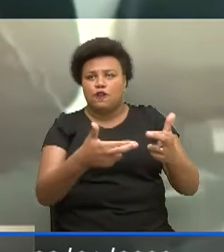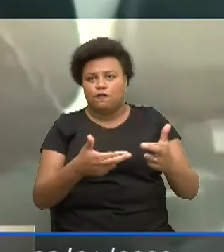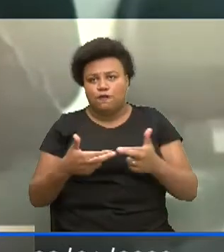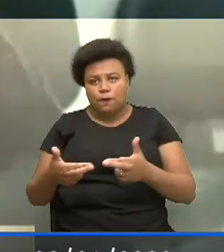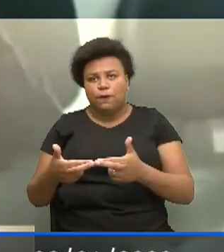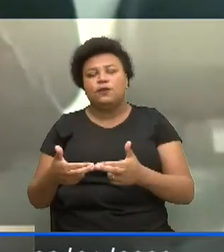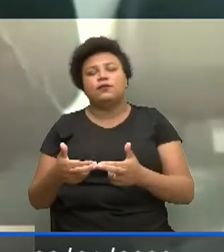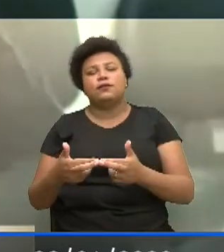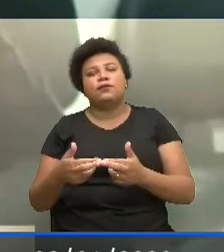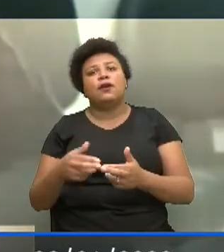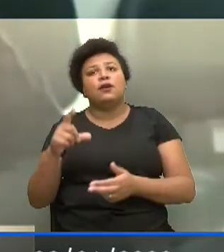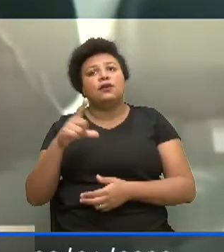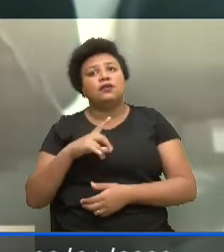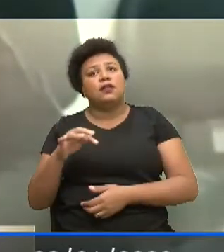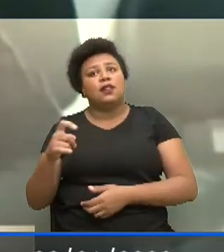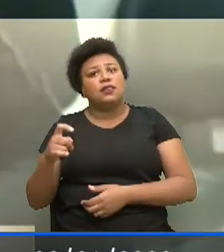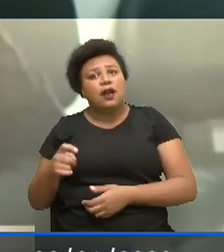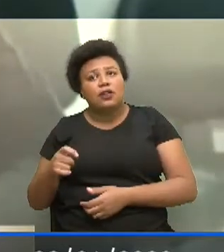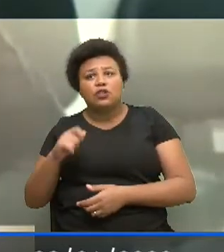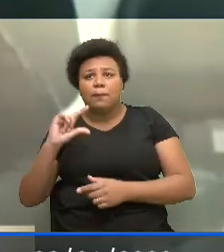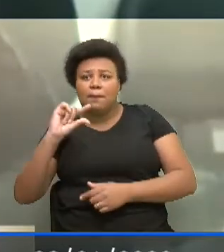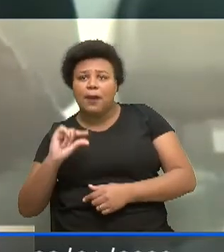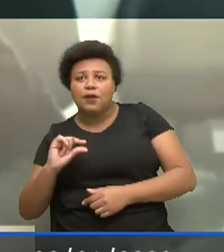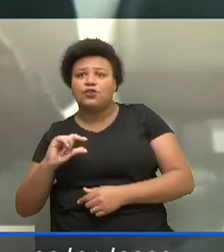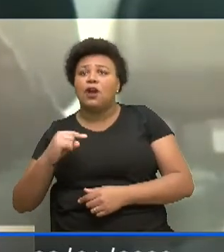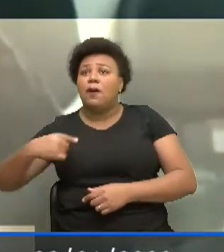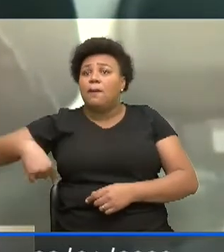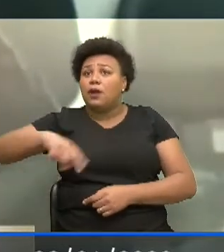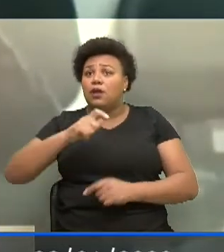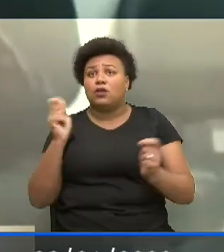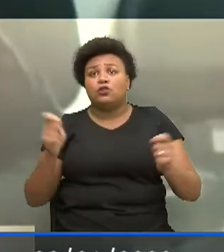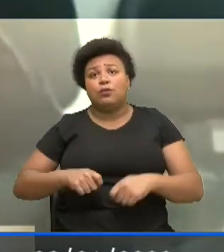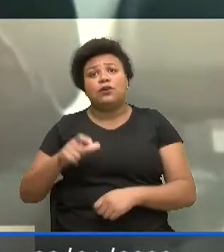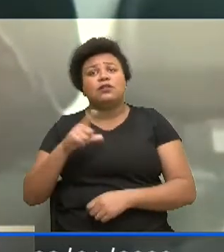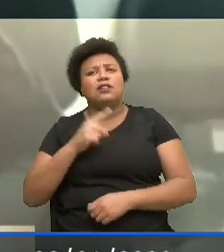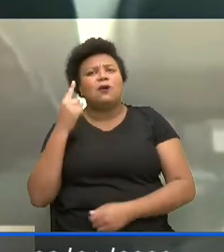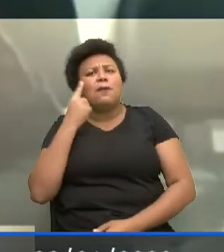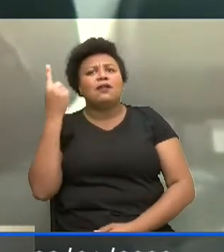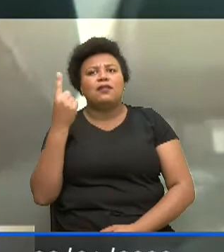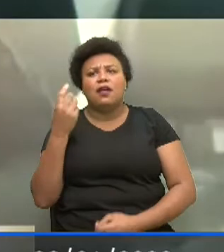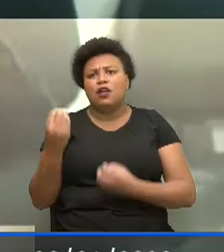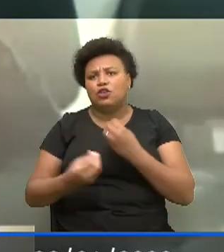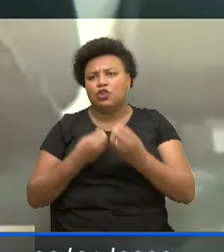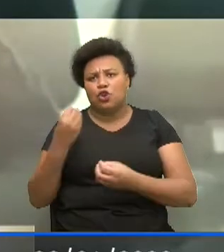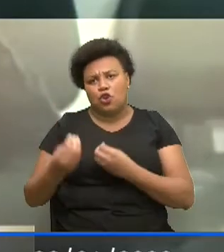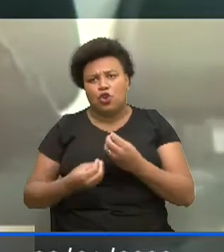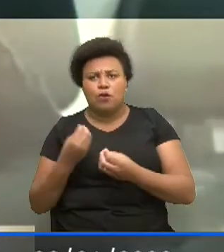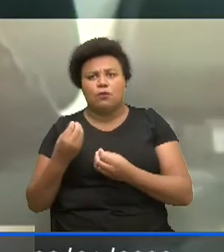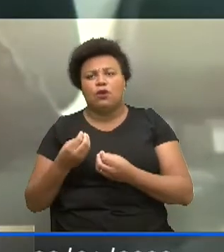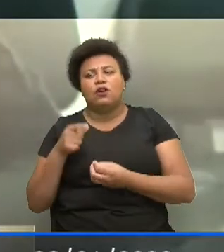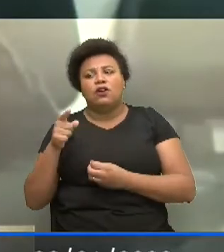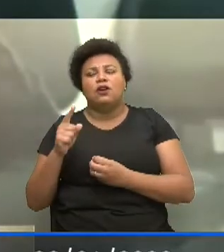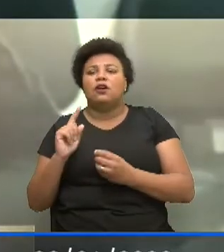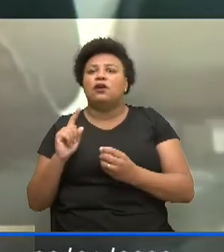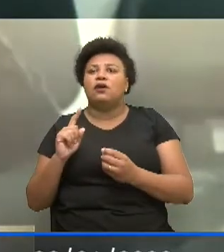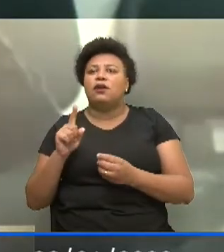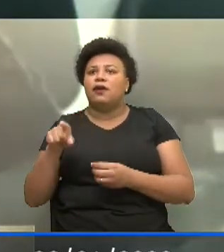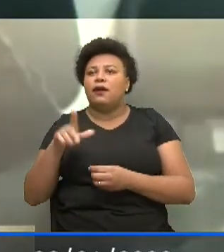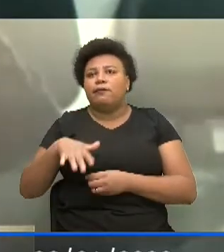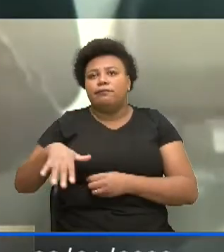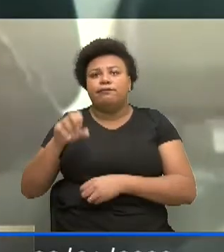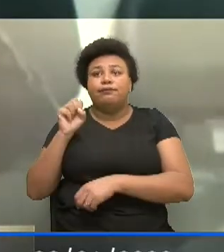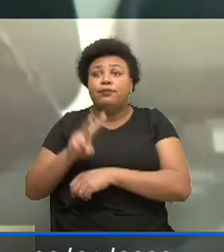uma baixíssima incidência, para que a gente possa ter uma ideia de uma maior prevalência da circulação nesse ambiente e